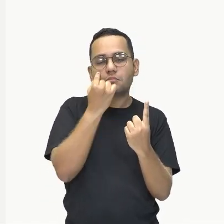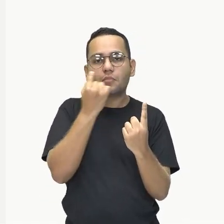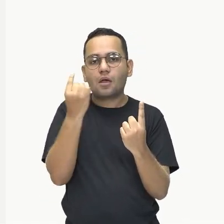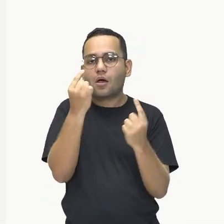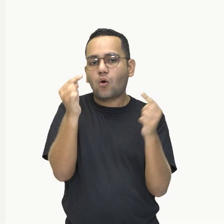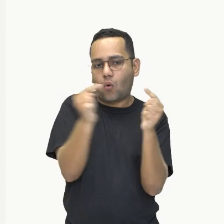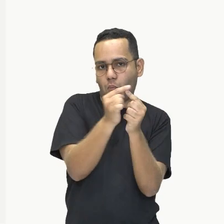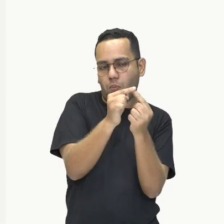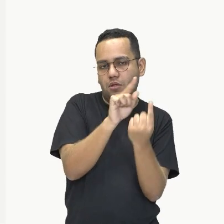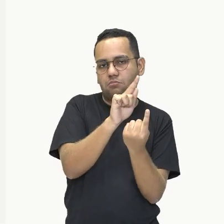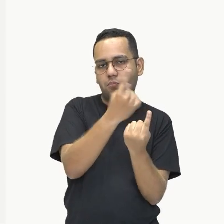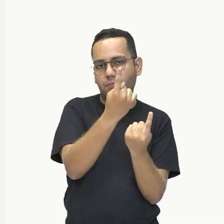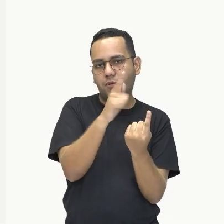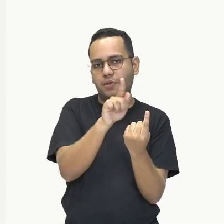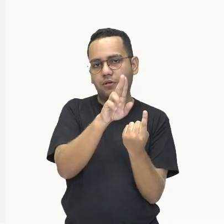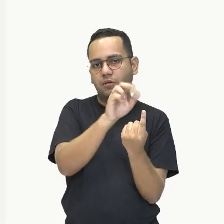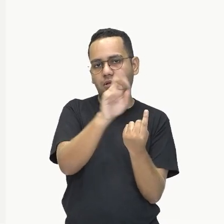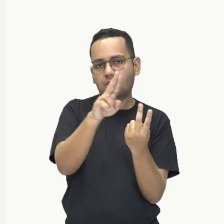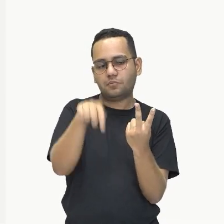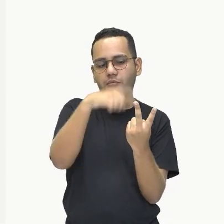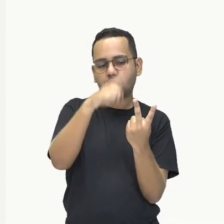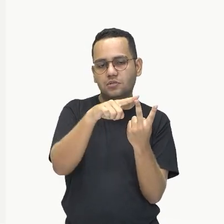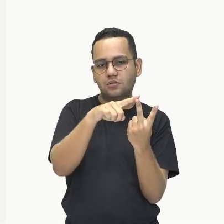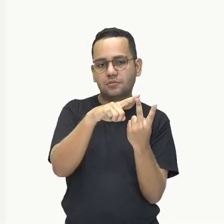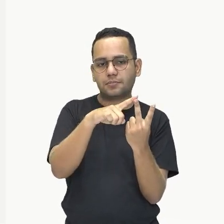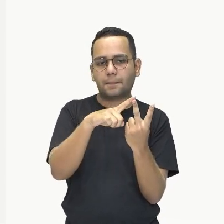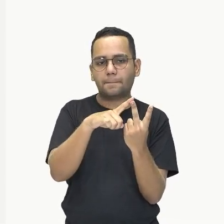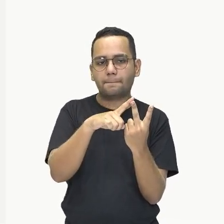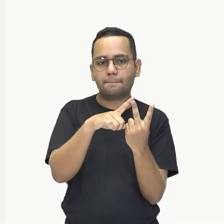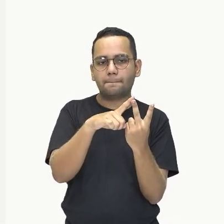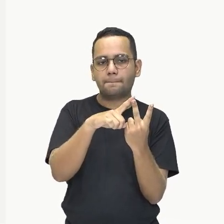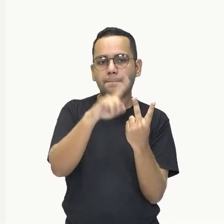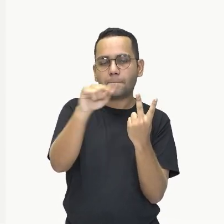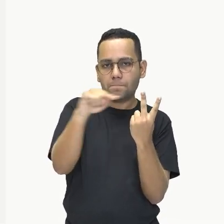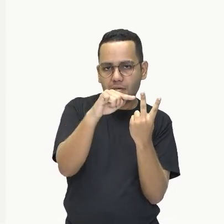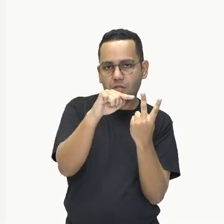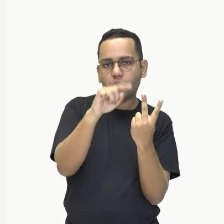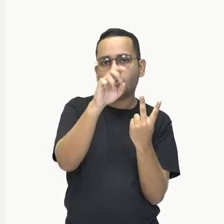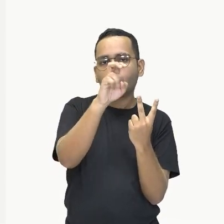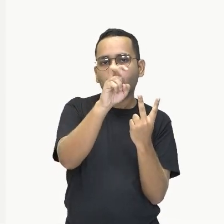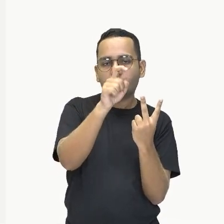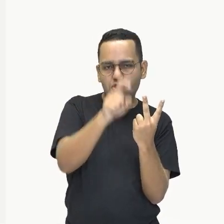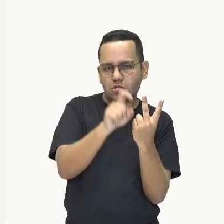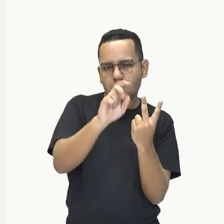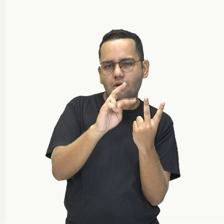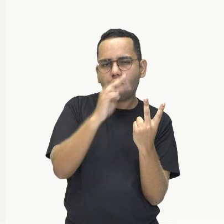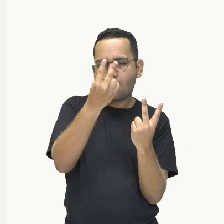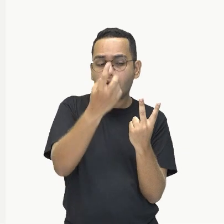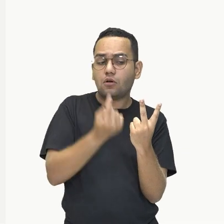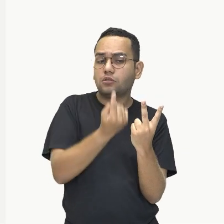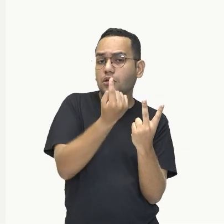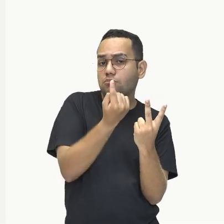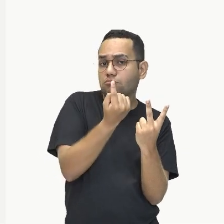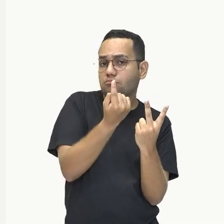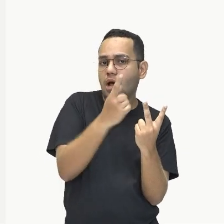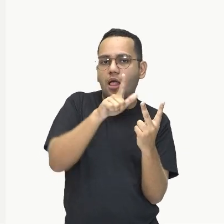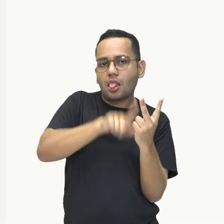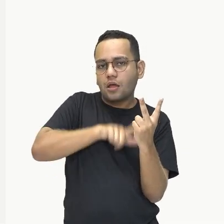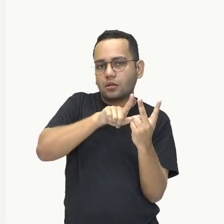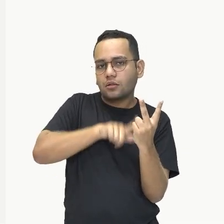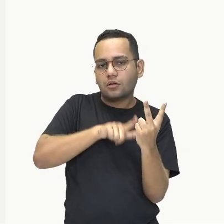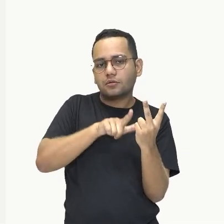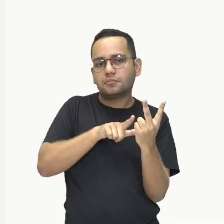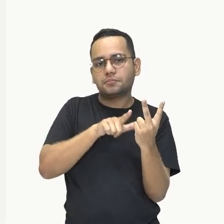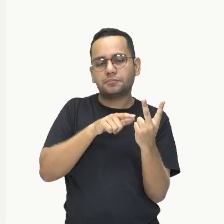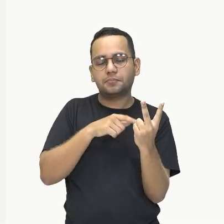Tá? Nosso próximo termo, menos x ao quadrado, apenas um termo, é